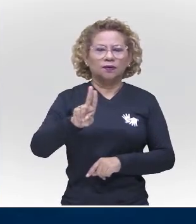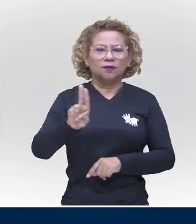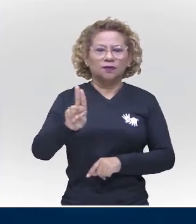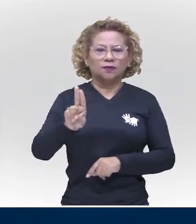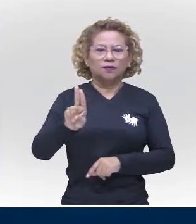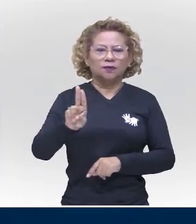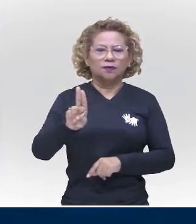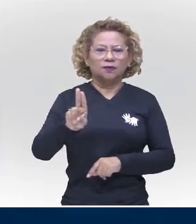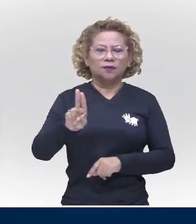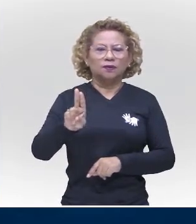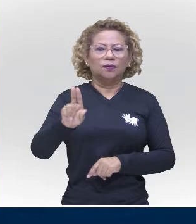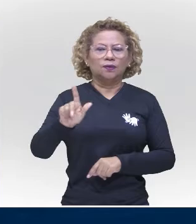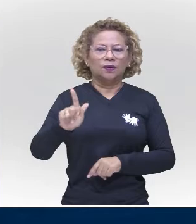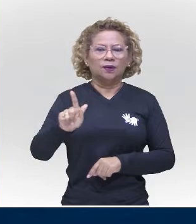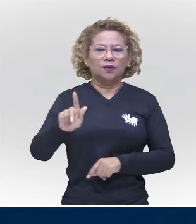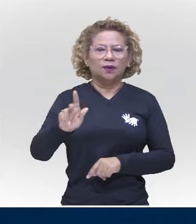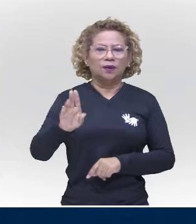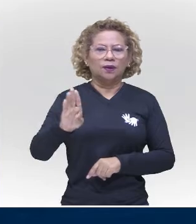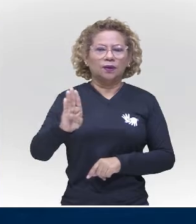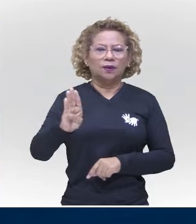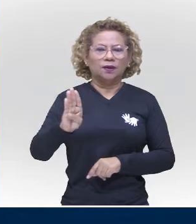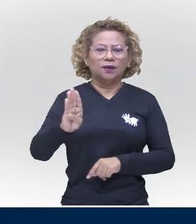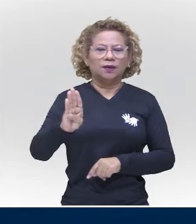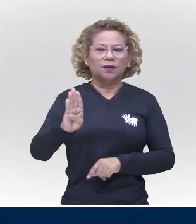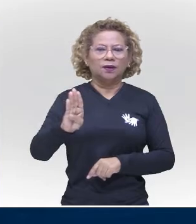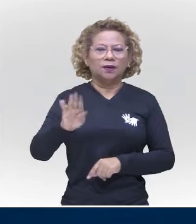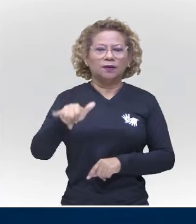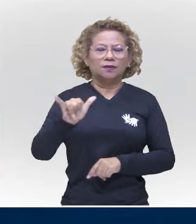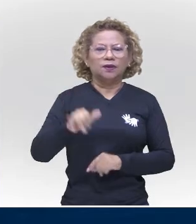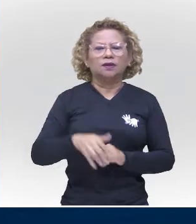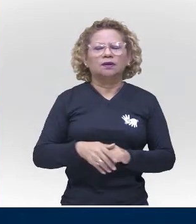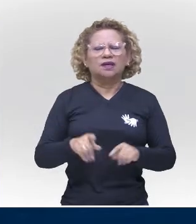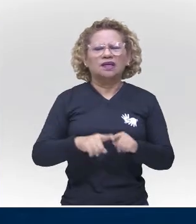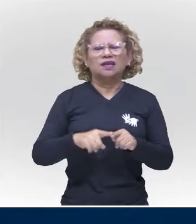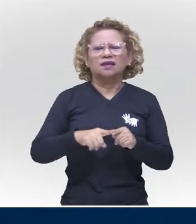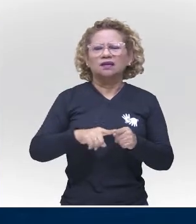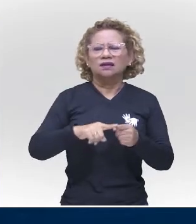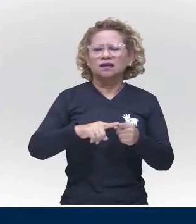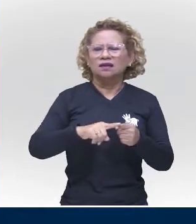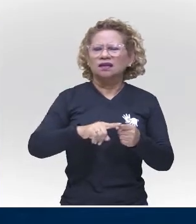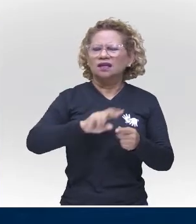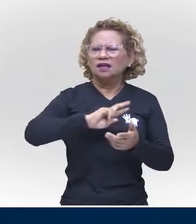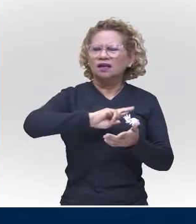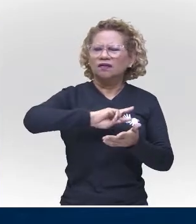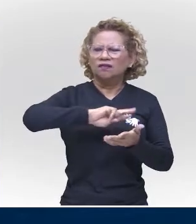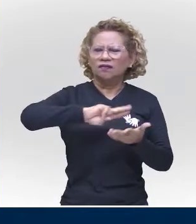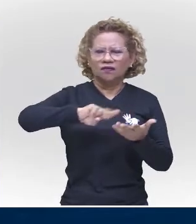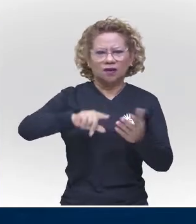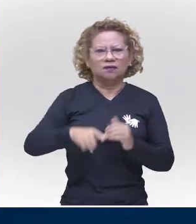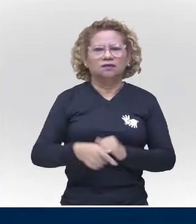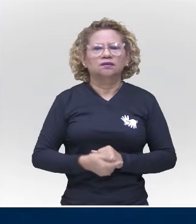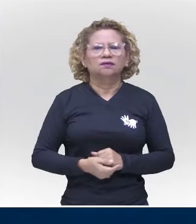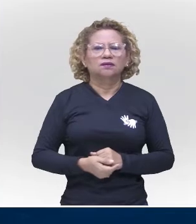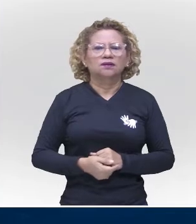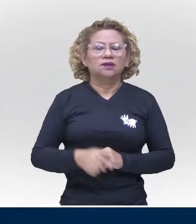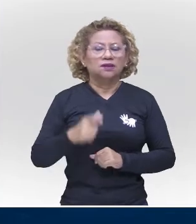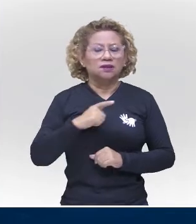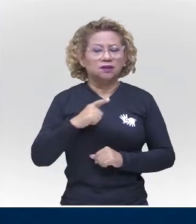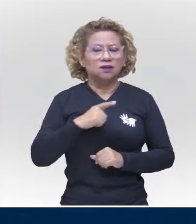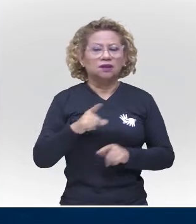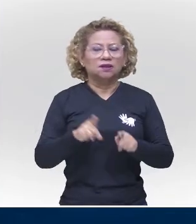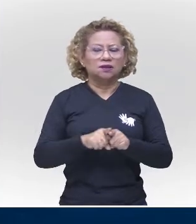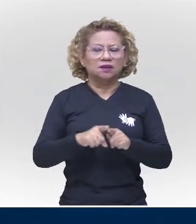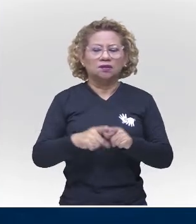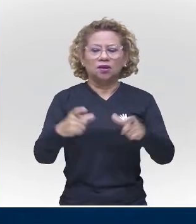E temos outros também, tá bom? Nós também temos a areia. E aqui